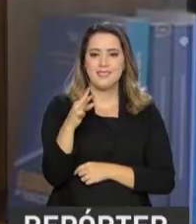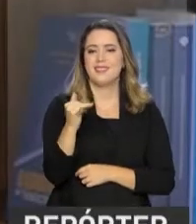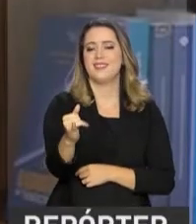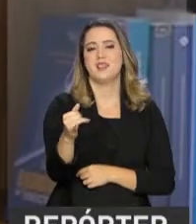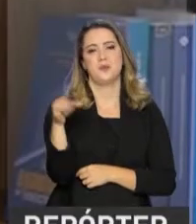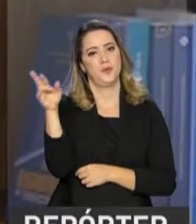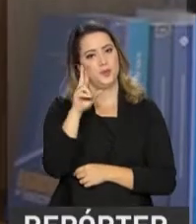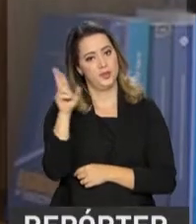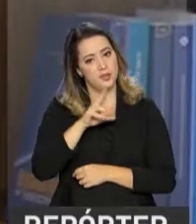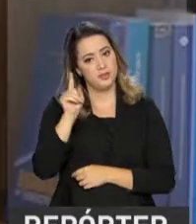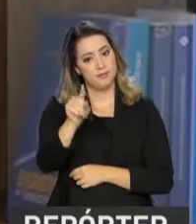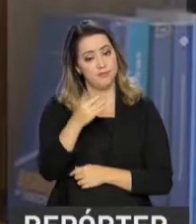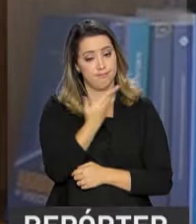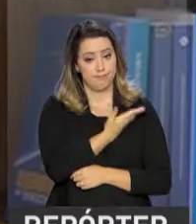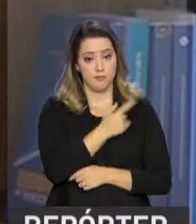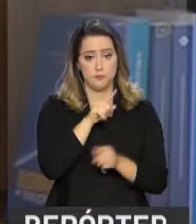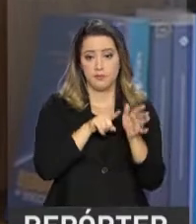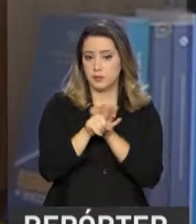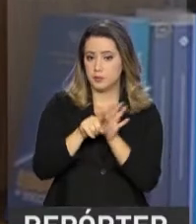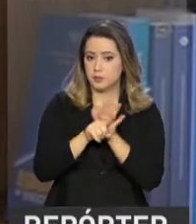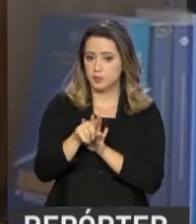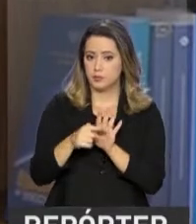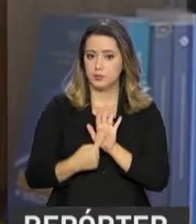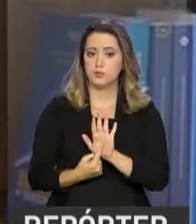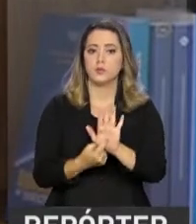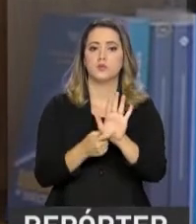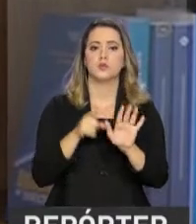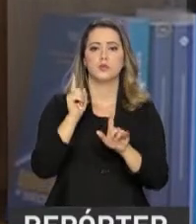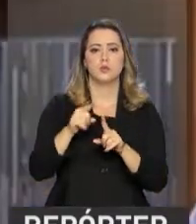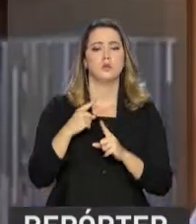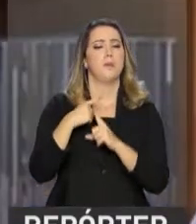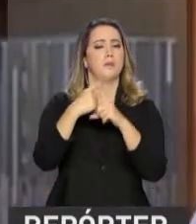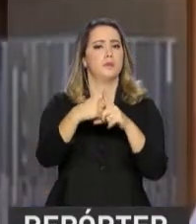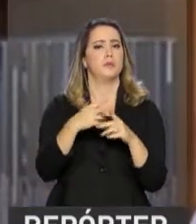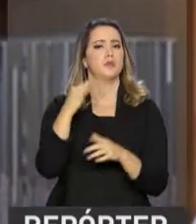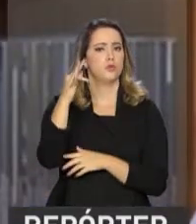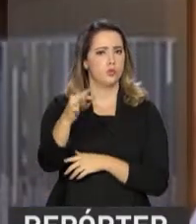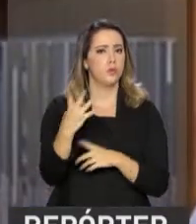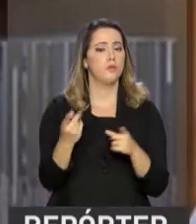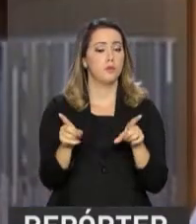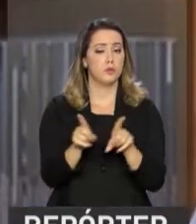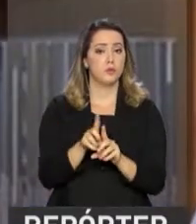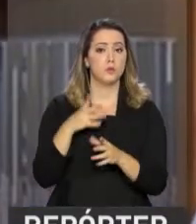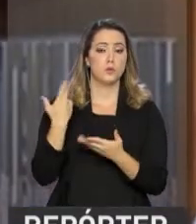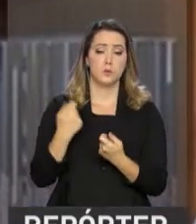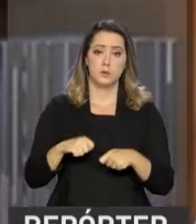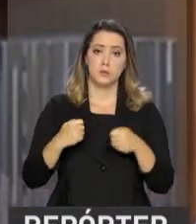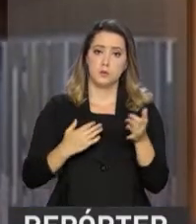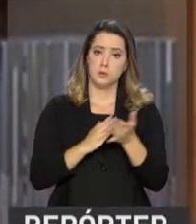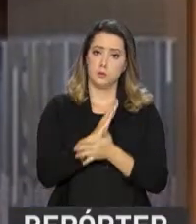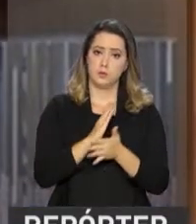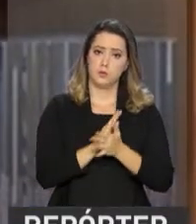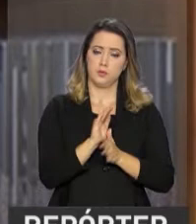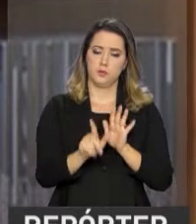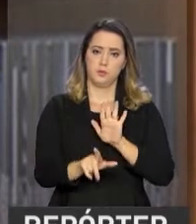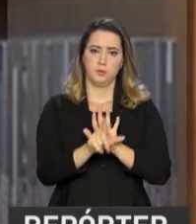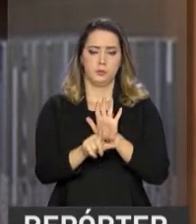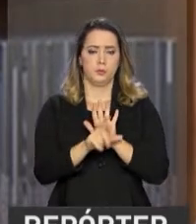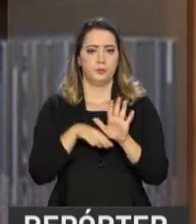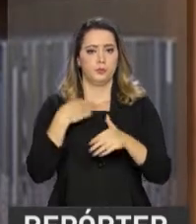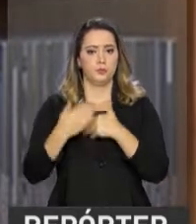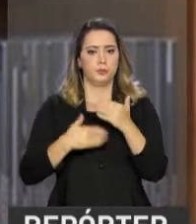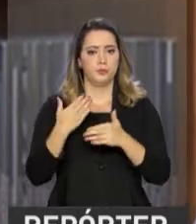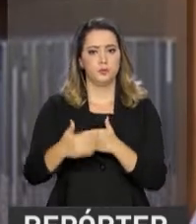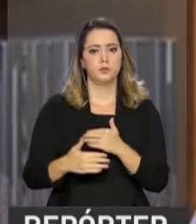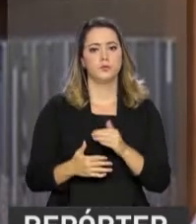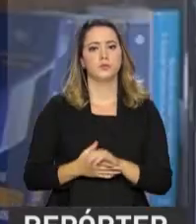pesquisador afirma que as projeções para o próximo trimestre são positivas e defende as reformas em andamento no Congresso para garantir continuidade